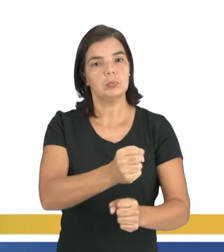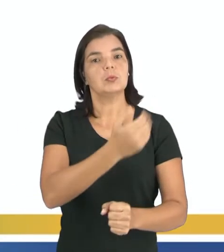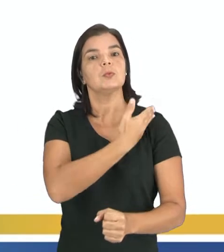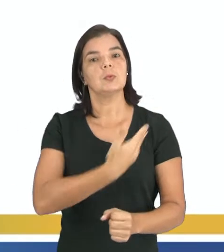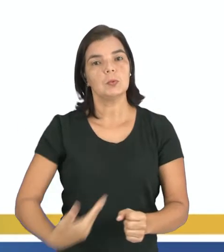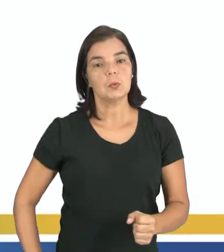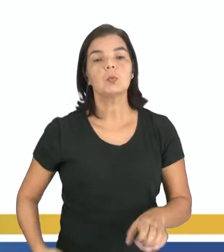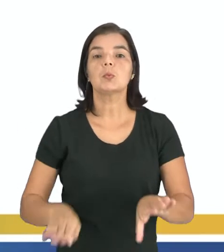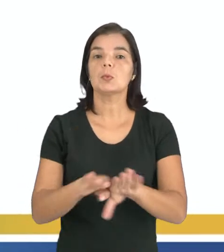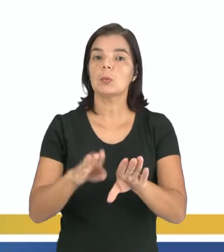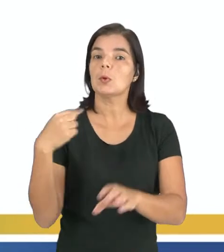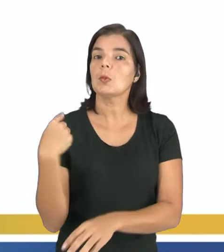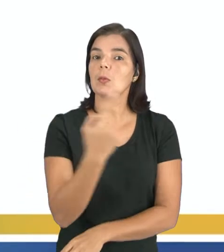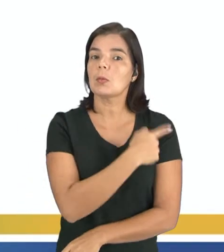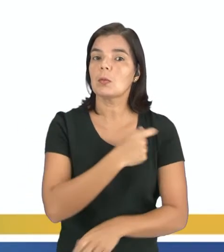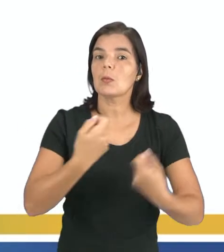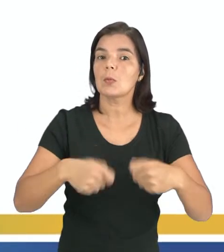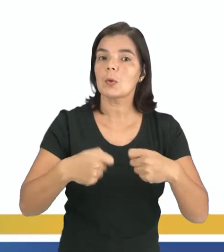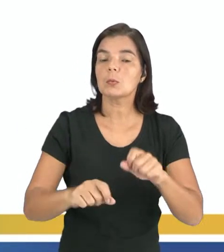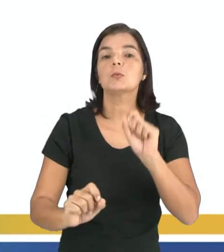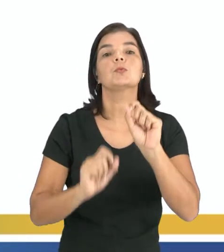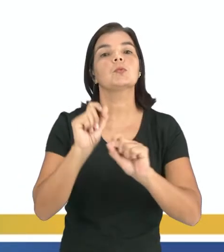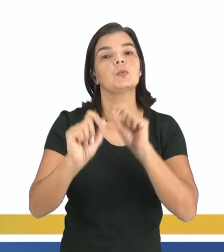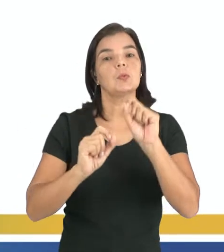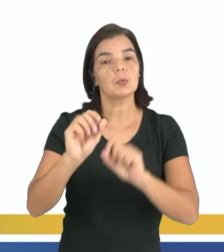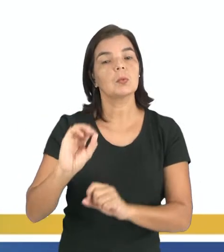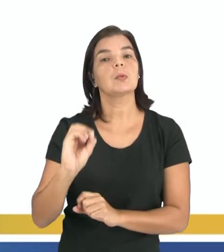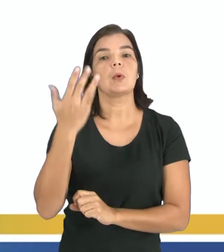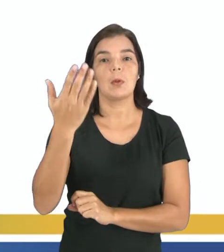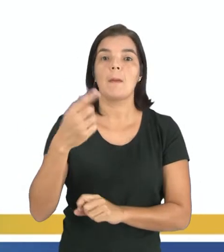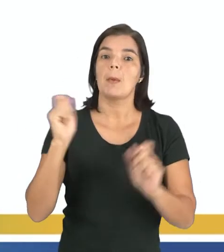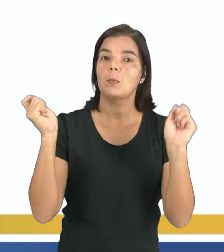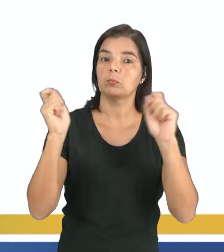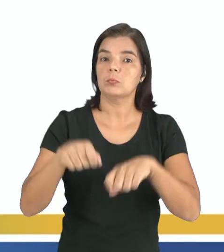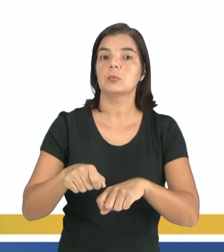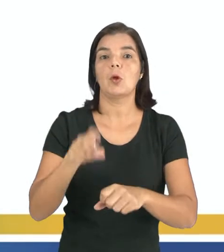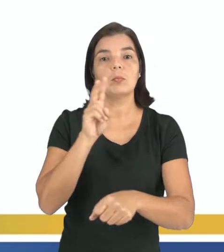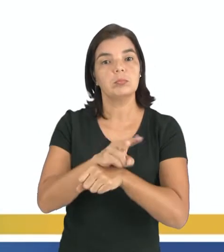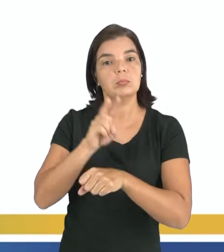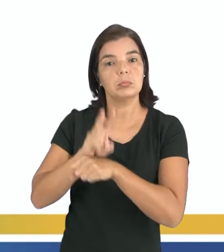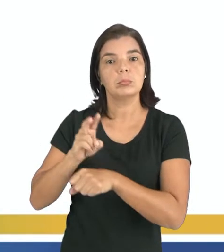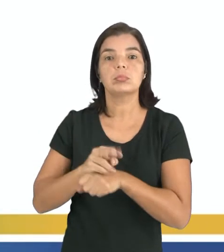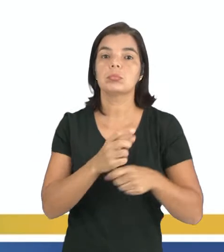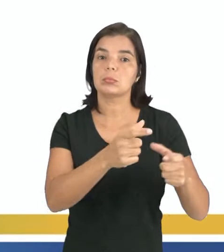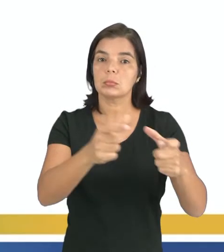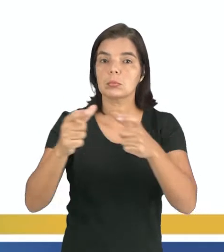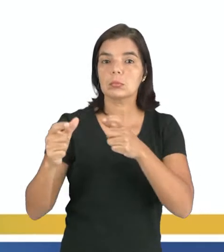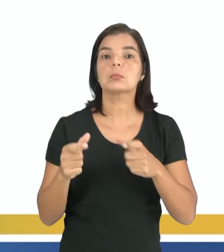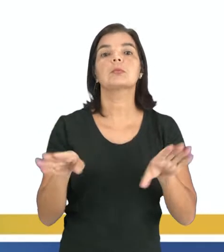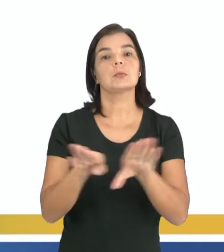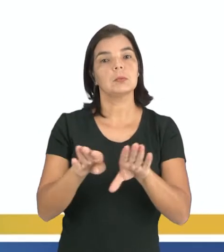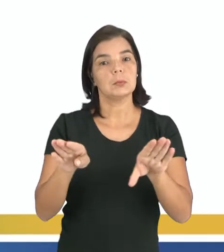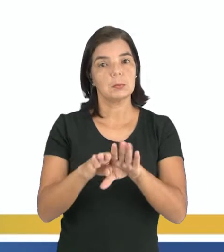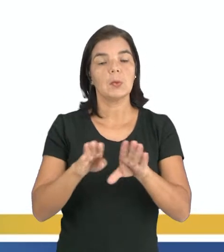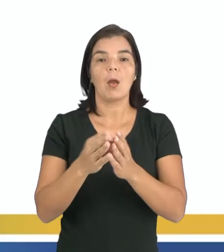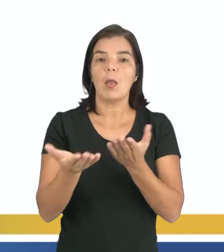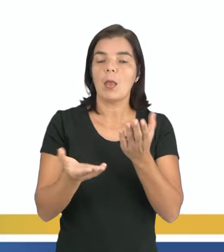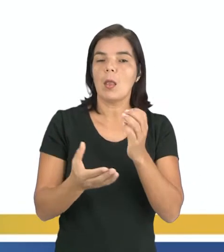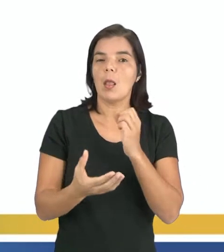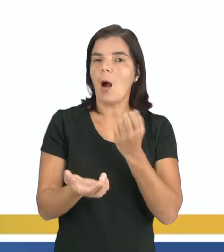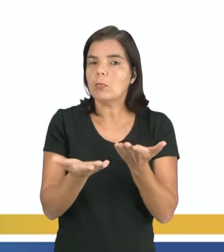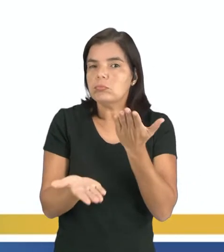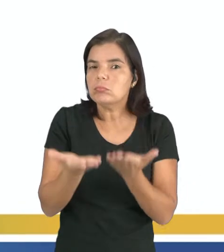e nós também precisamos realizar algumas ações para poder proteger esse meio ambiente, para poder também equilibrar